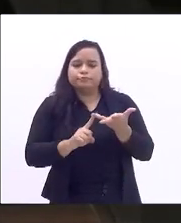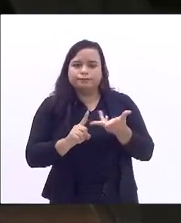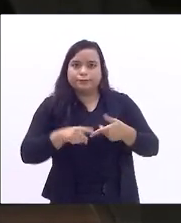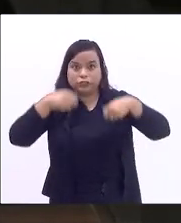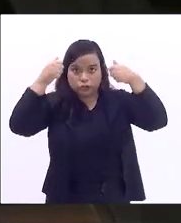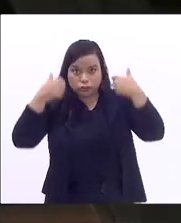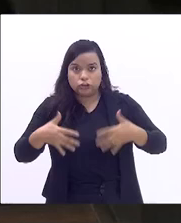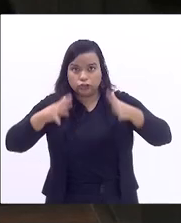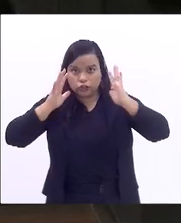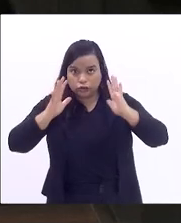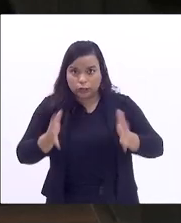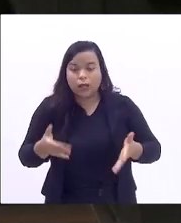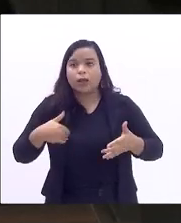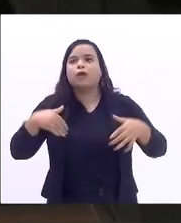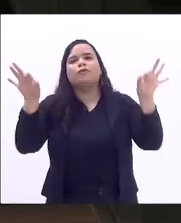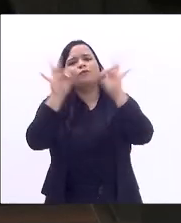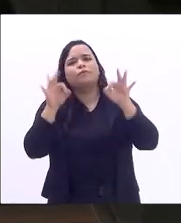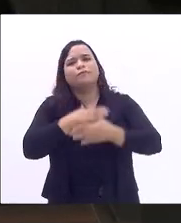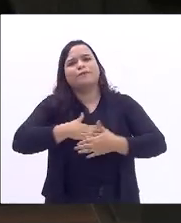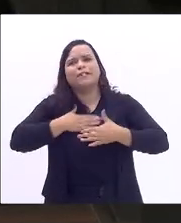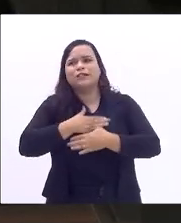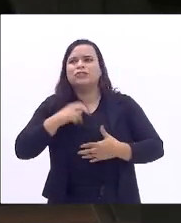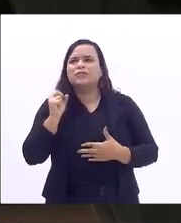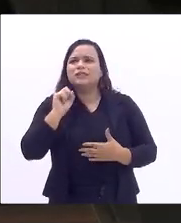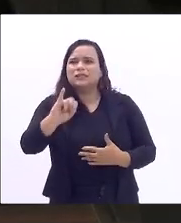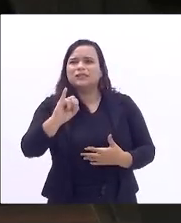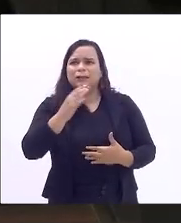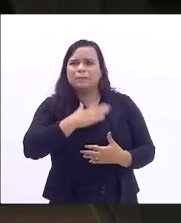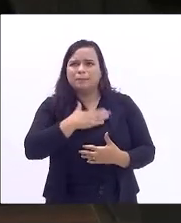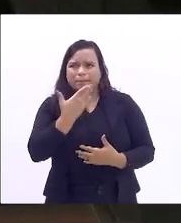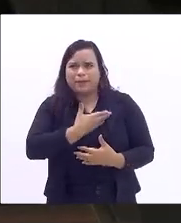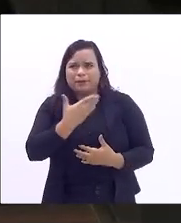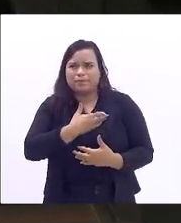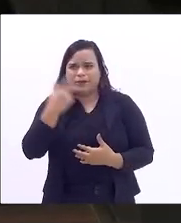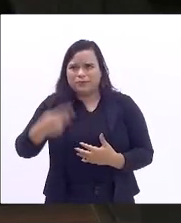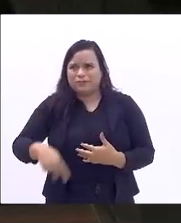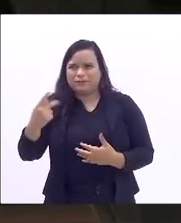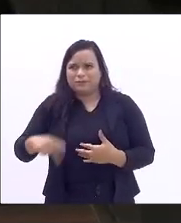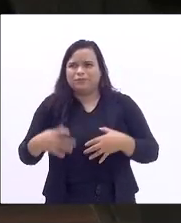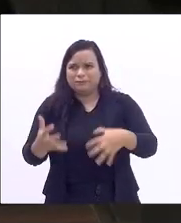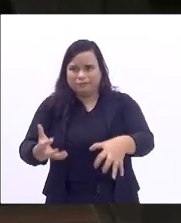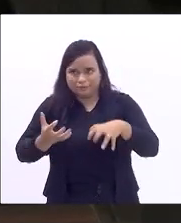eu ficaria tão feliz se os meus companheiros de Parlamento